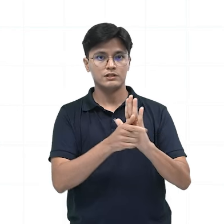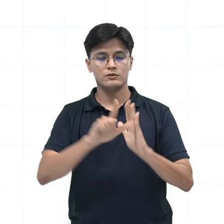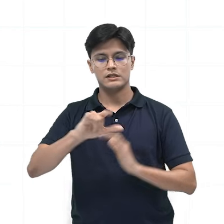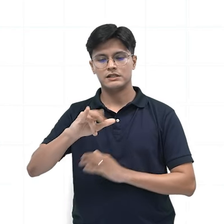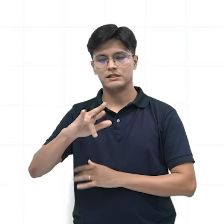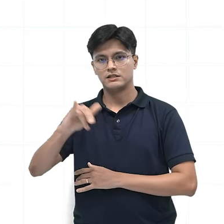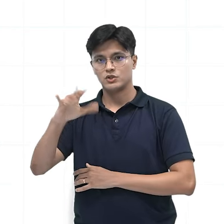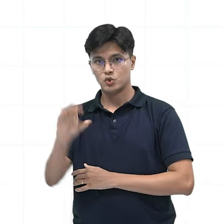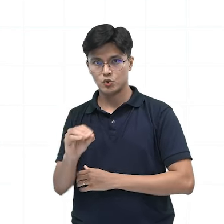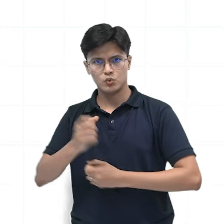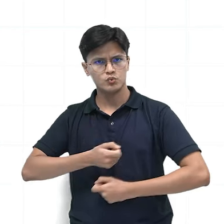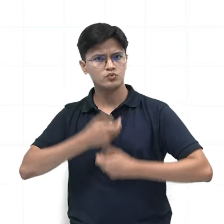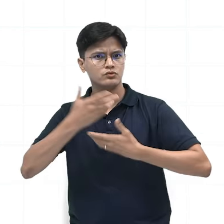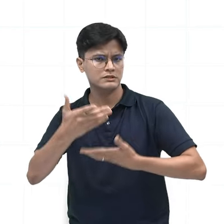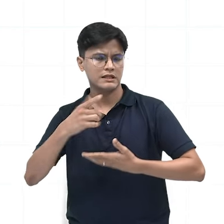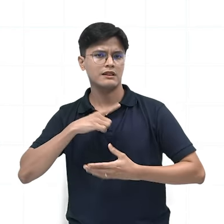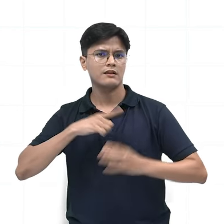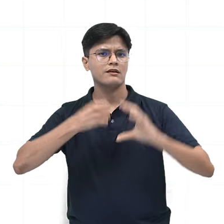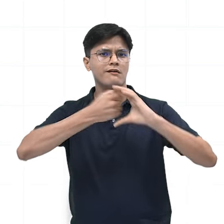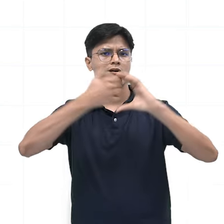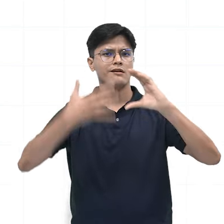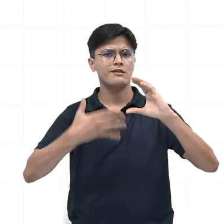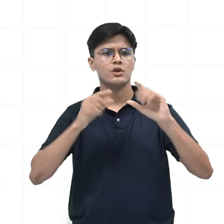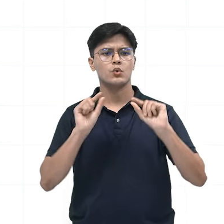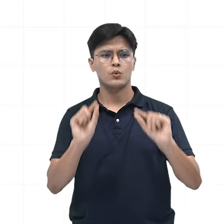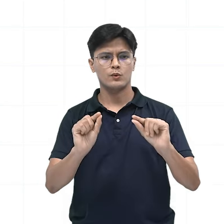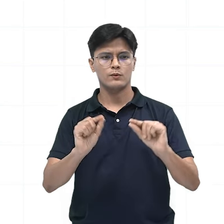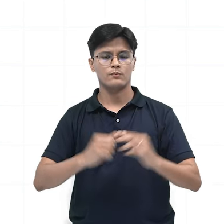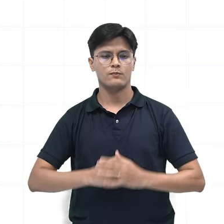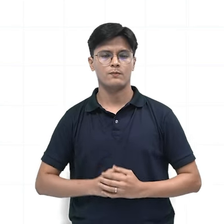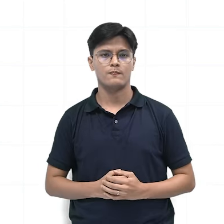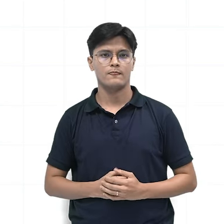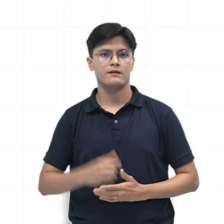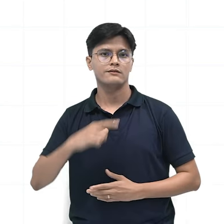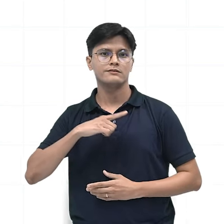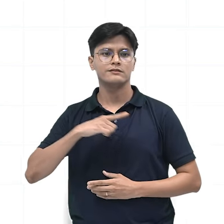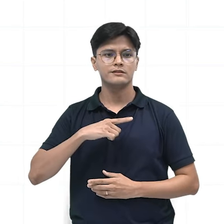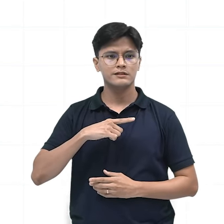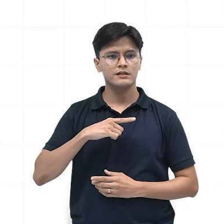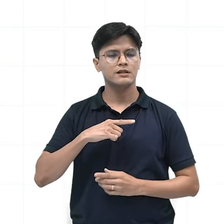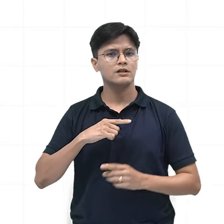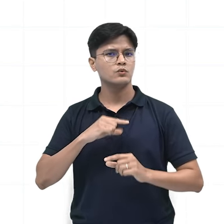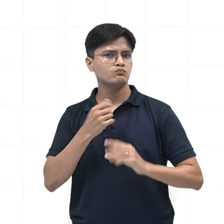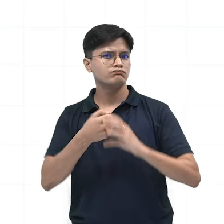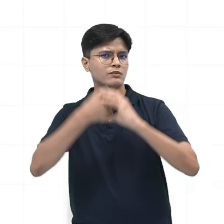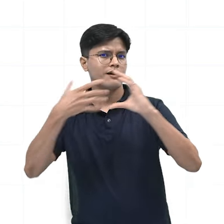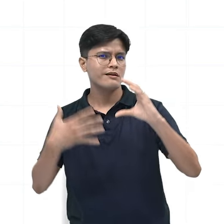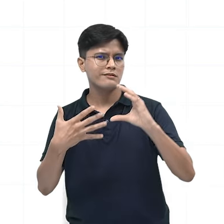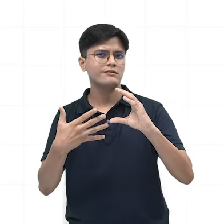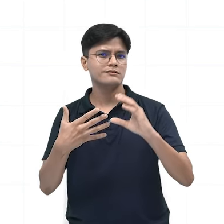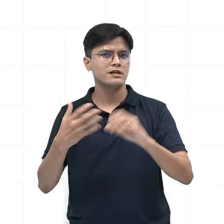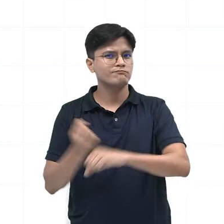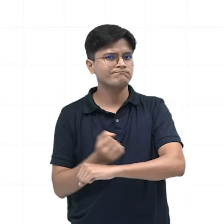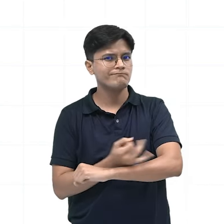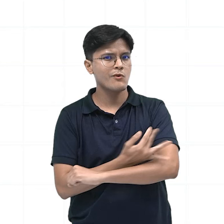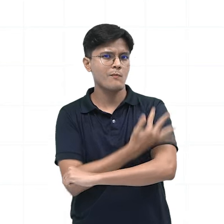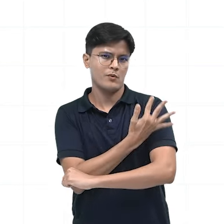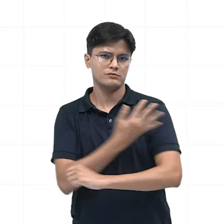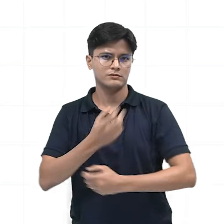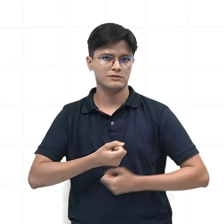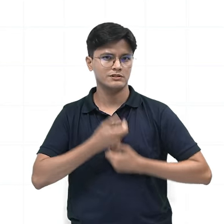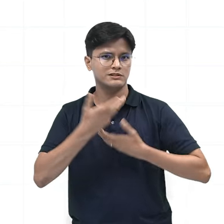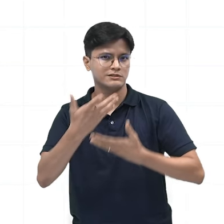gênero lírico, ele se caracteriza por ter este aspecto emocional. Ele